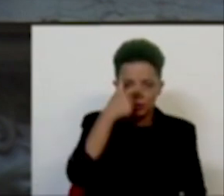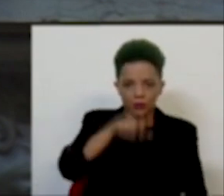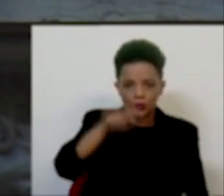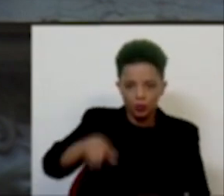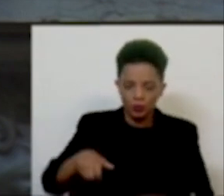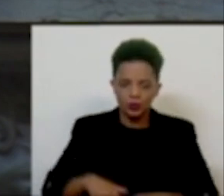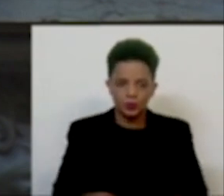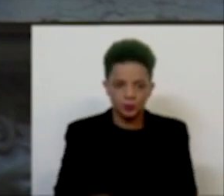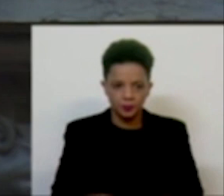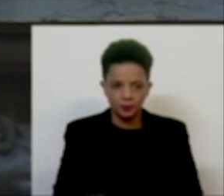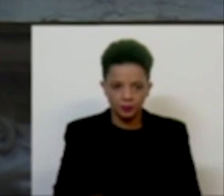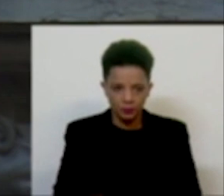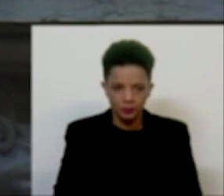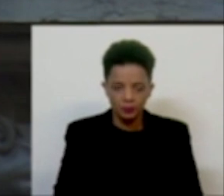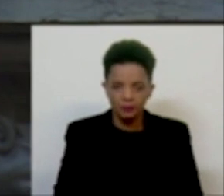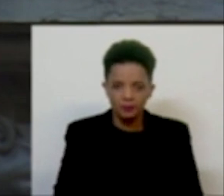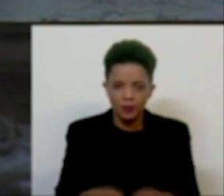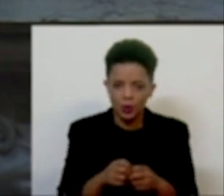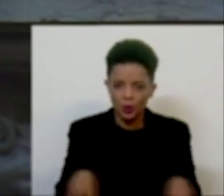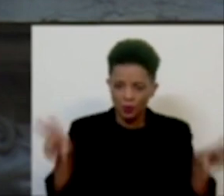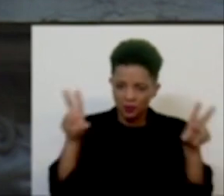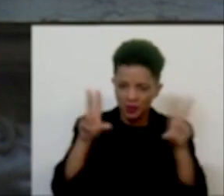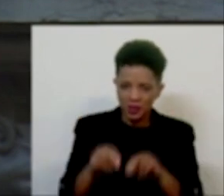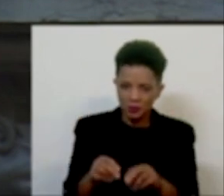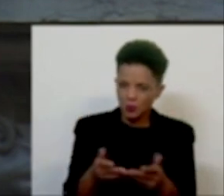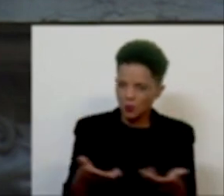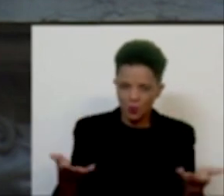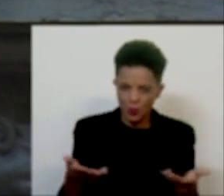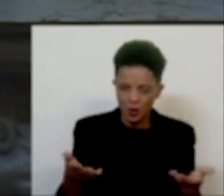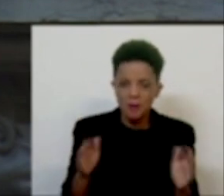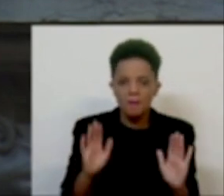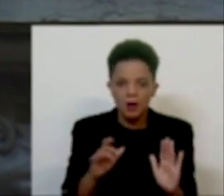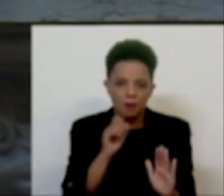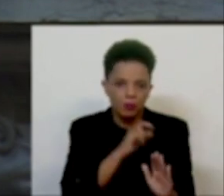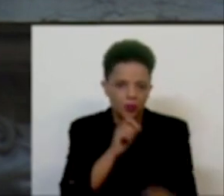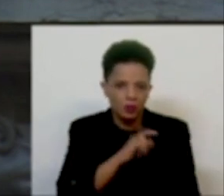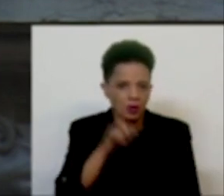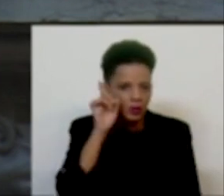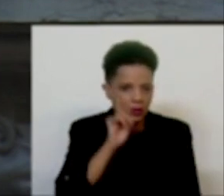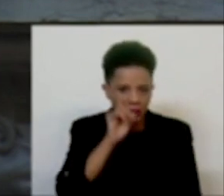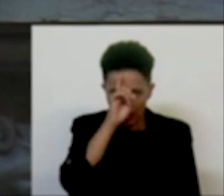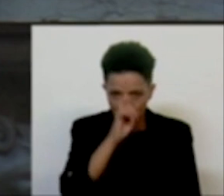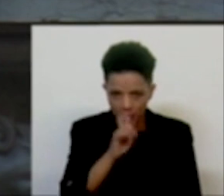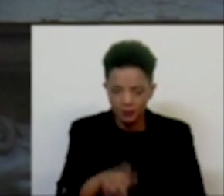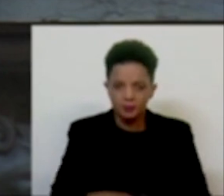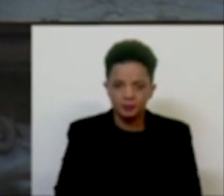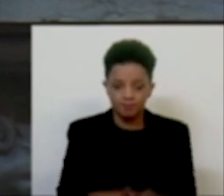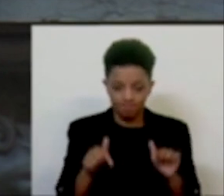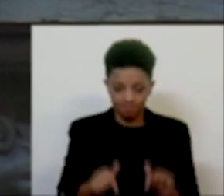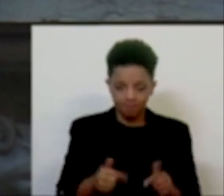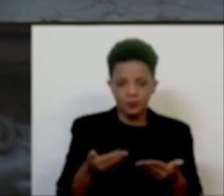cidadãos. Nada disto é novidade, mas talvez seja oportuno lembrá-lo, aqui e